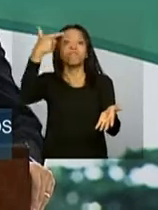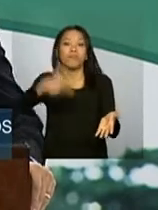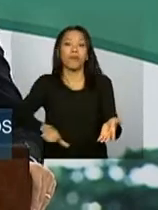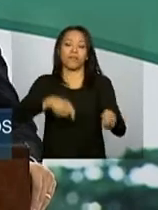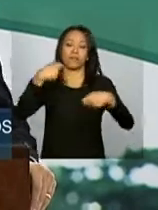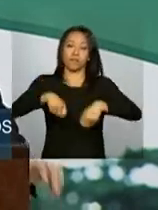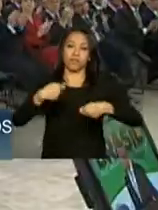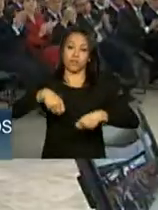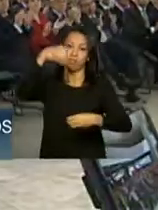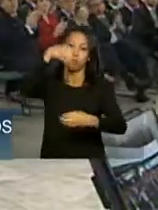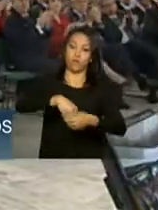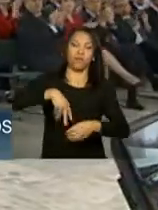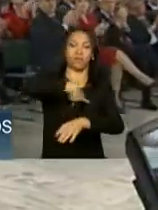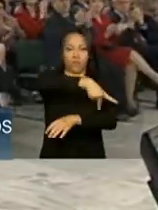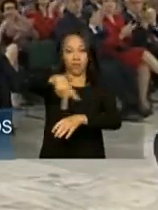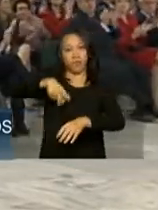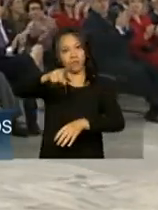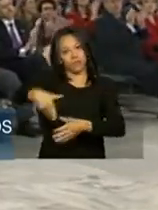país.